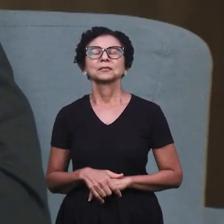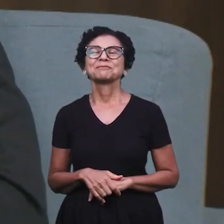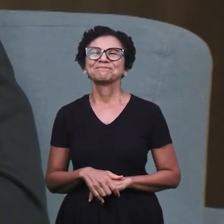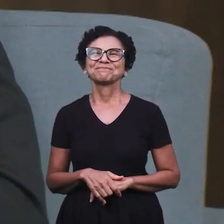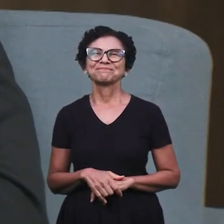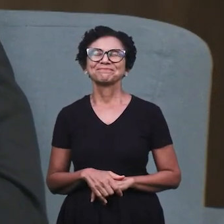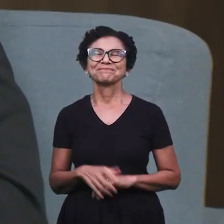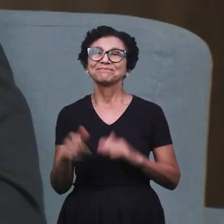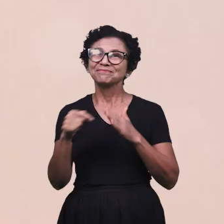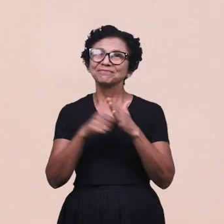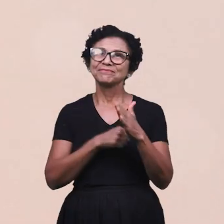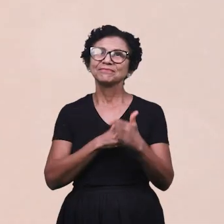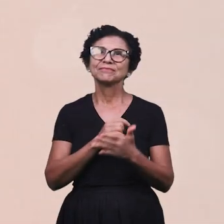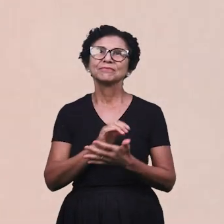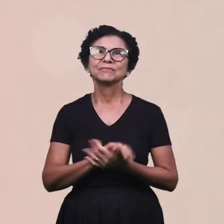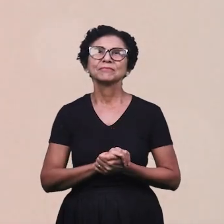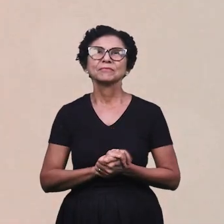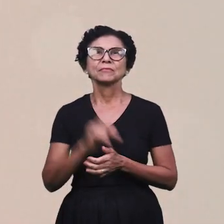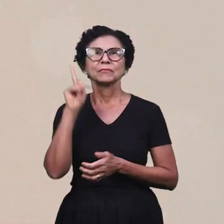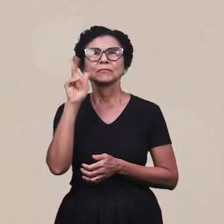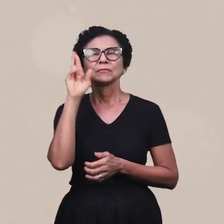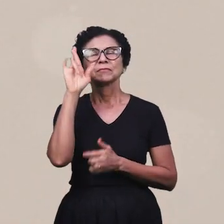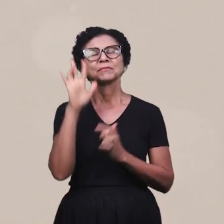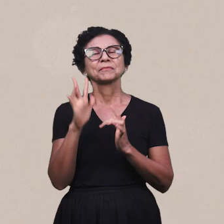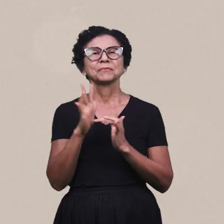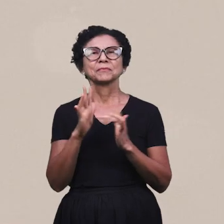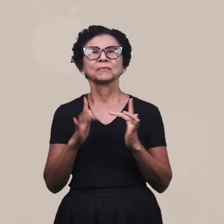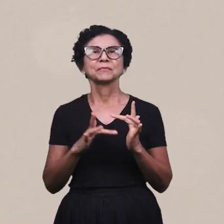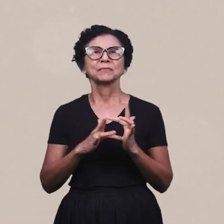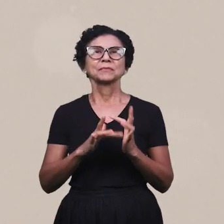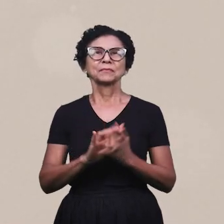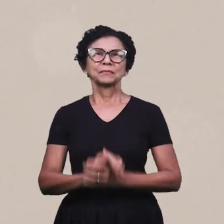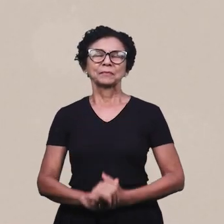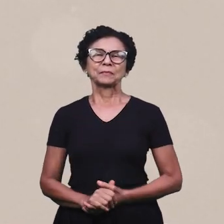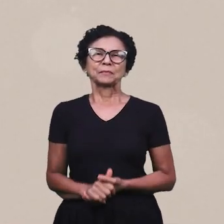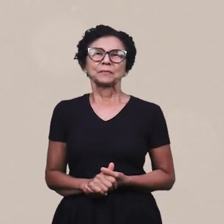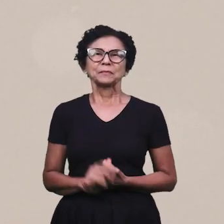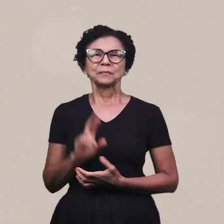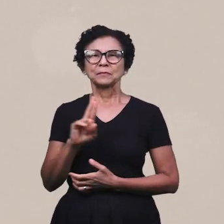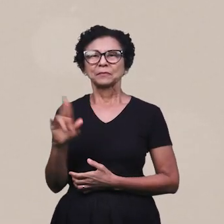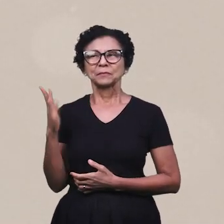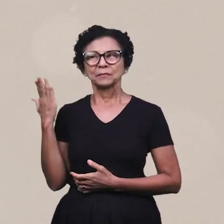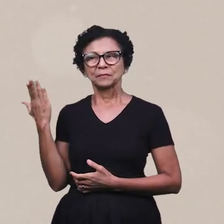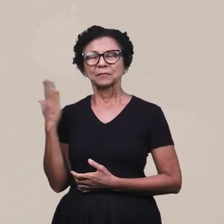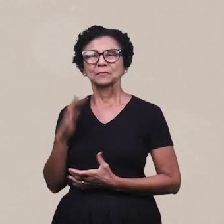sua pergunta, Letícia. Meus irmãos, a paz do Senhor Jesus. Meu nome é Letícia